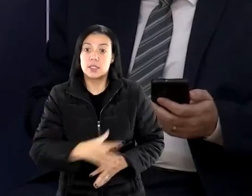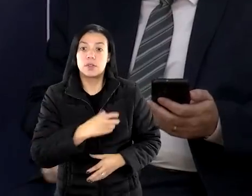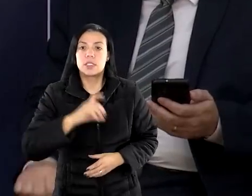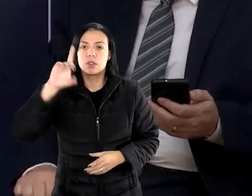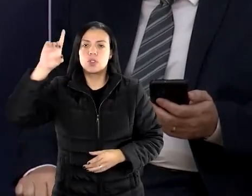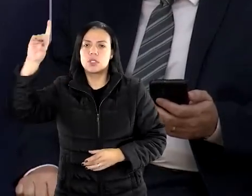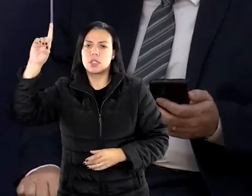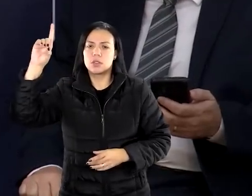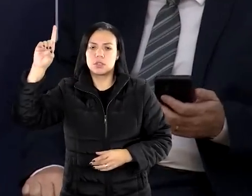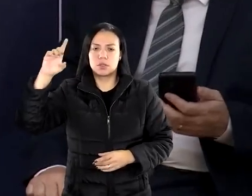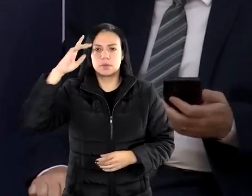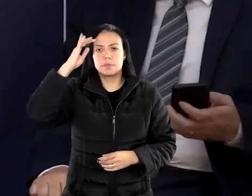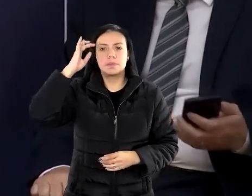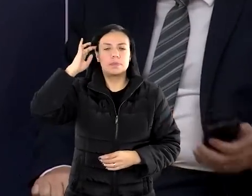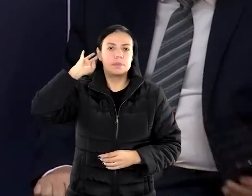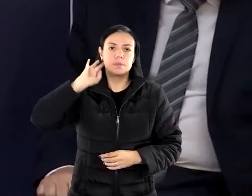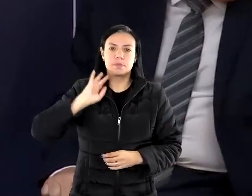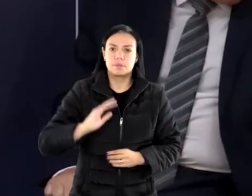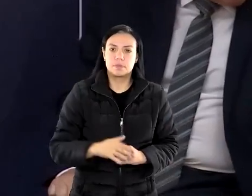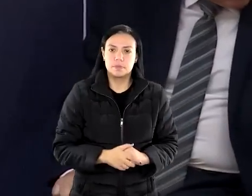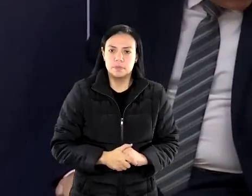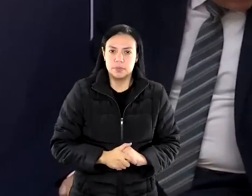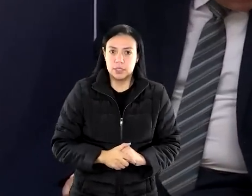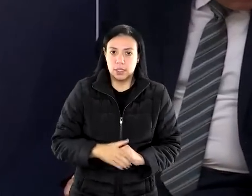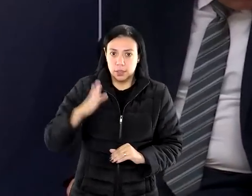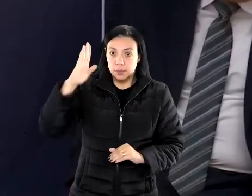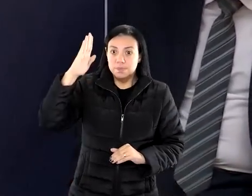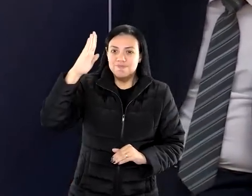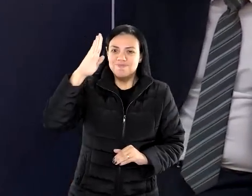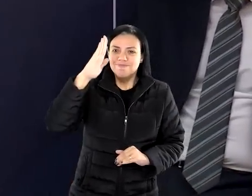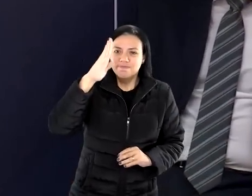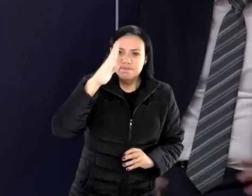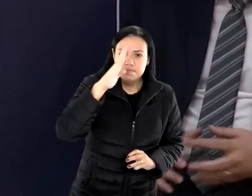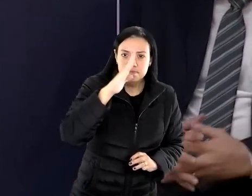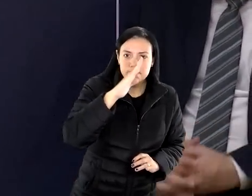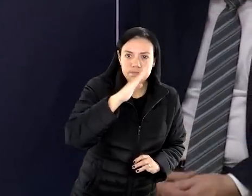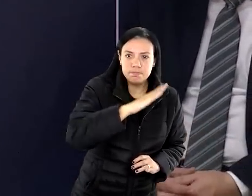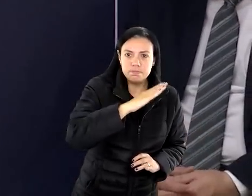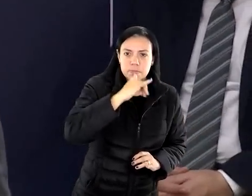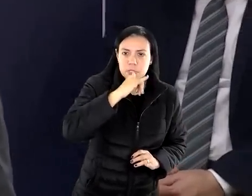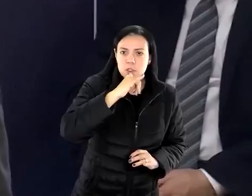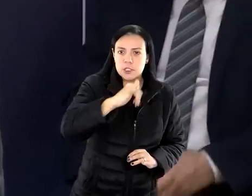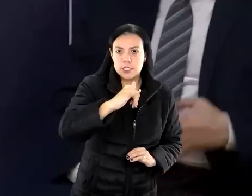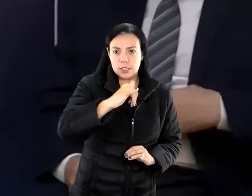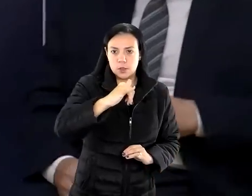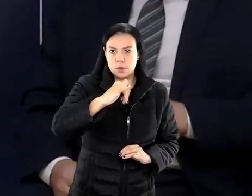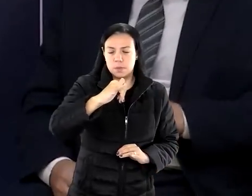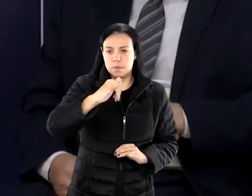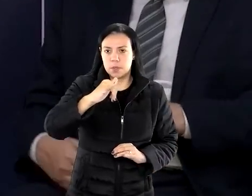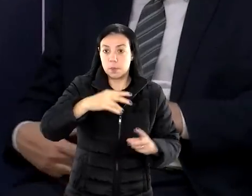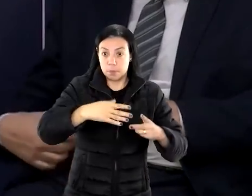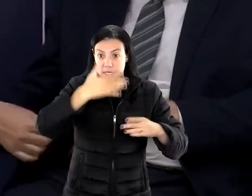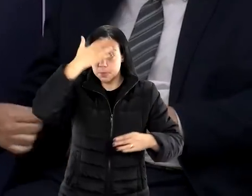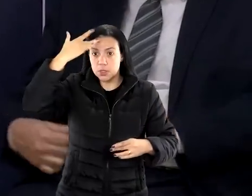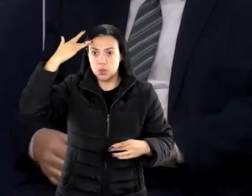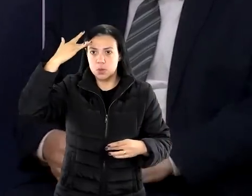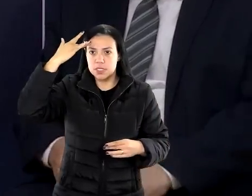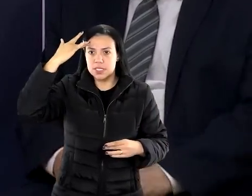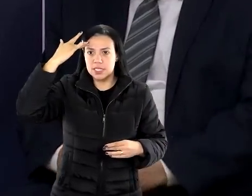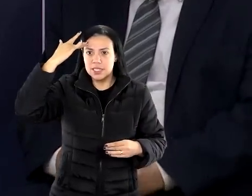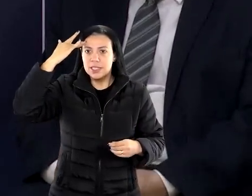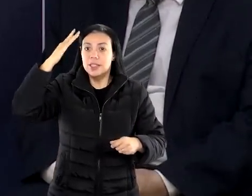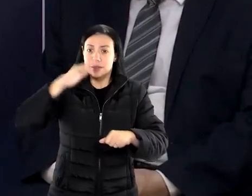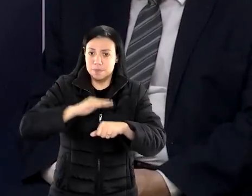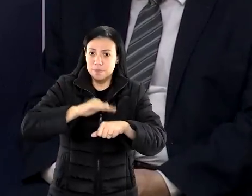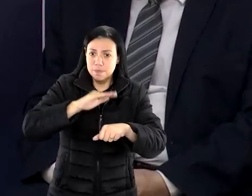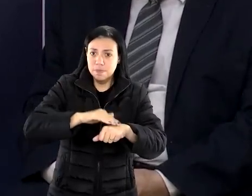destino eterno. Há maldição para aqueles que fazem isso. E há sofrimento para aqueles que aderem a esses